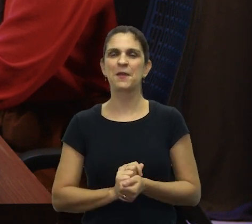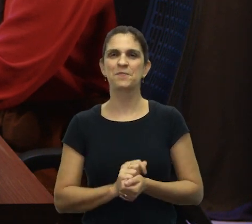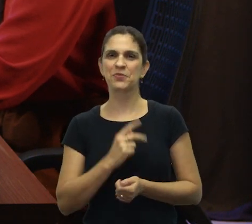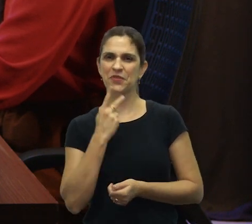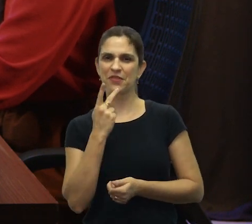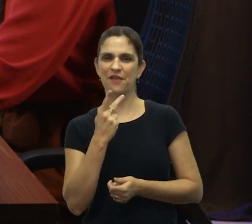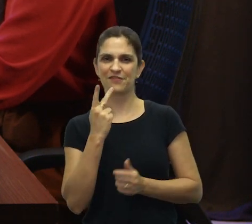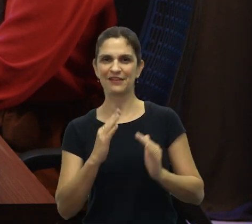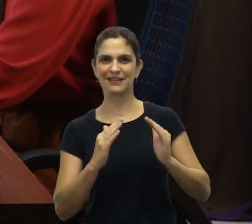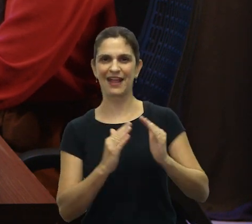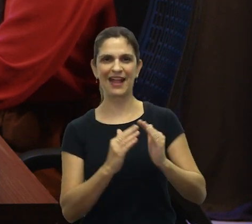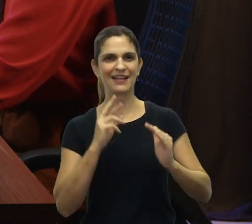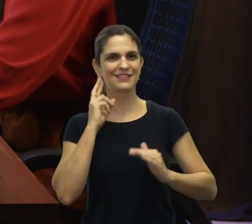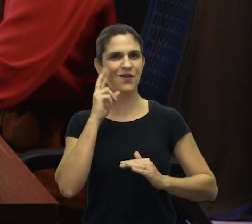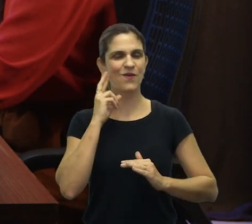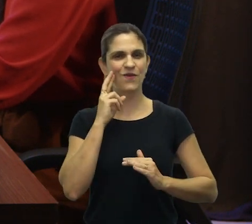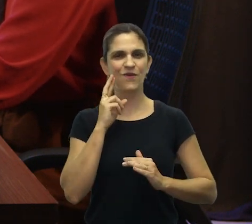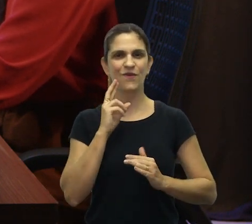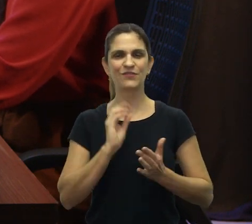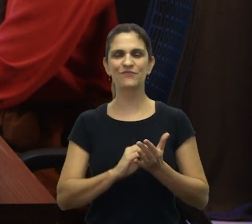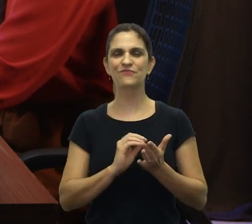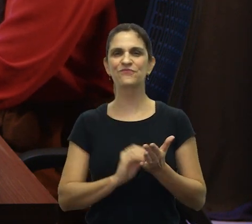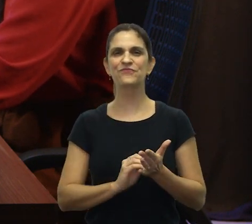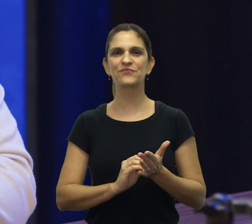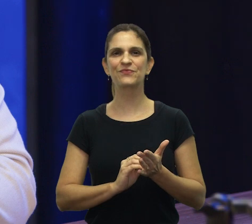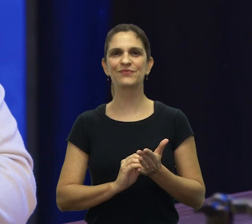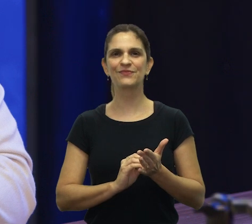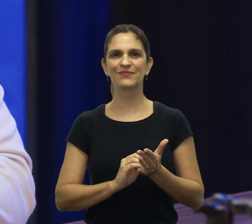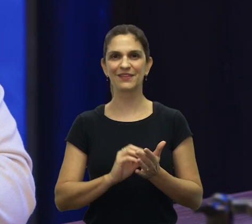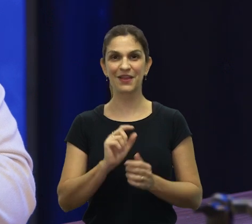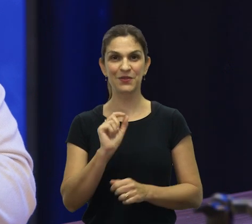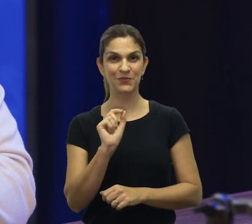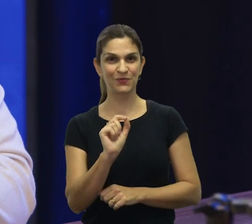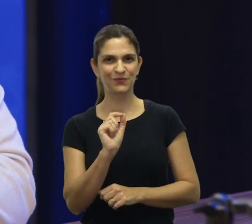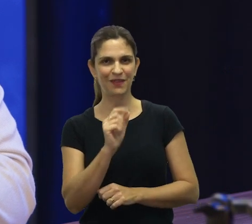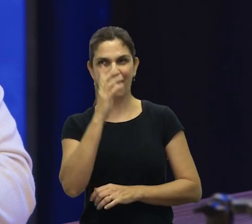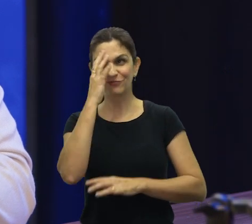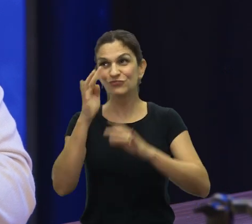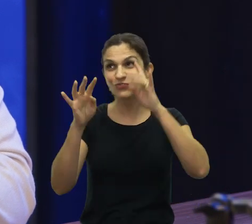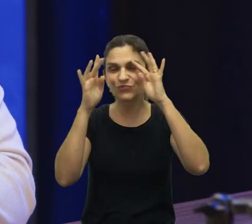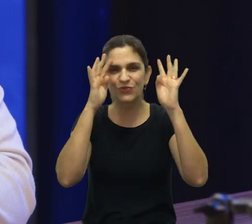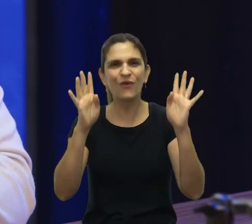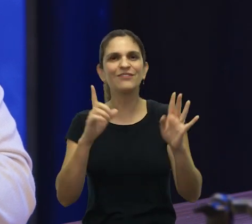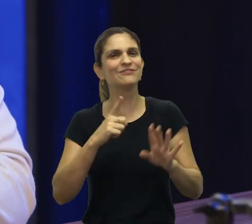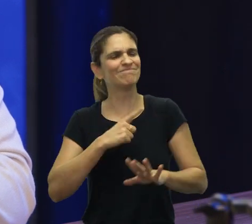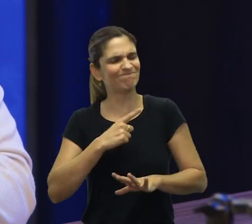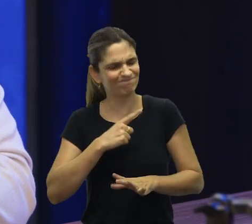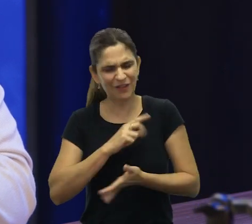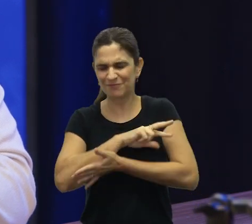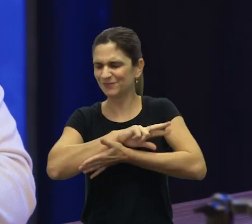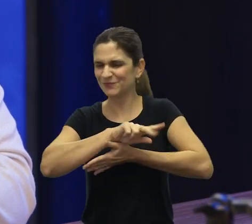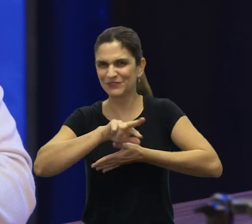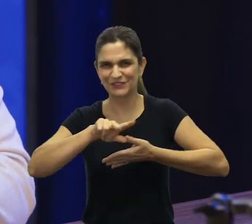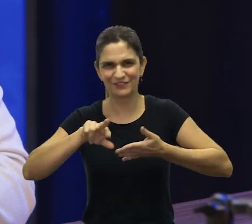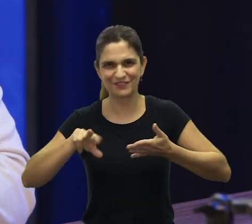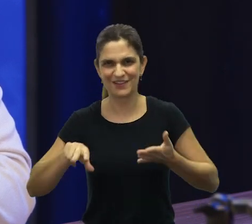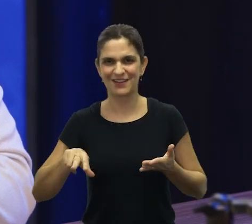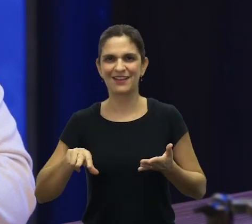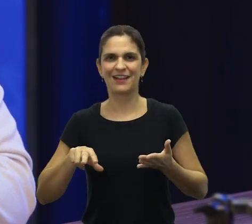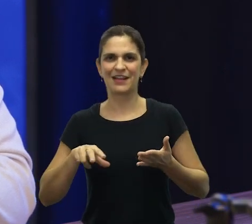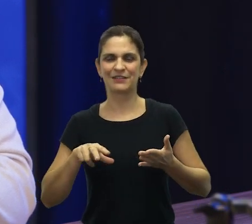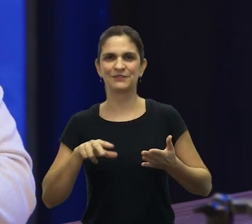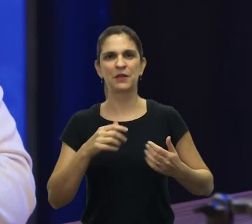Outro dia eu estava falando que na Casa Rosa só estava faltando... a gente tem vários sonhos ainda para a Casa Rosa,